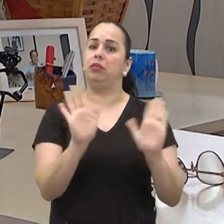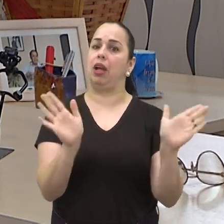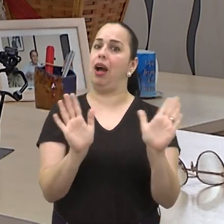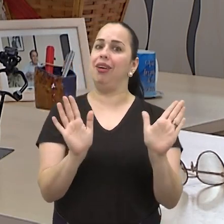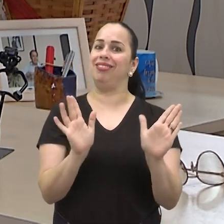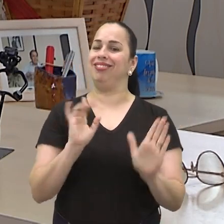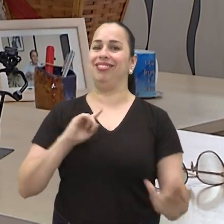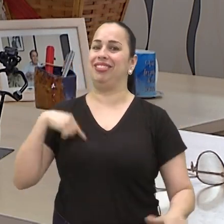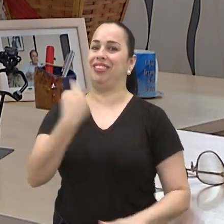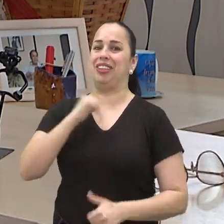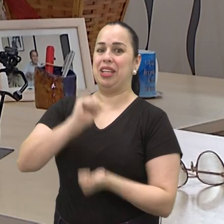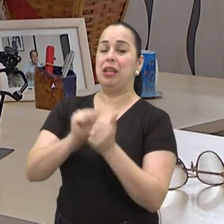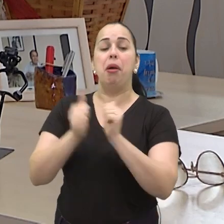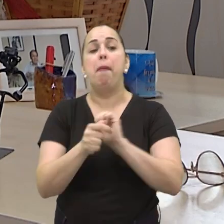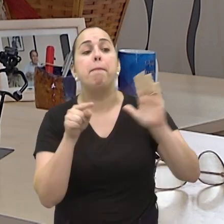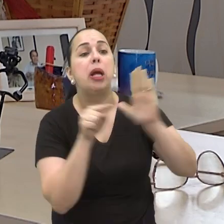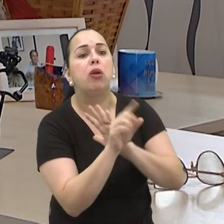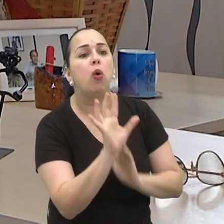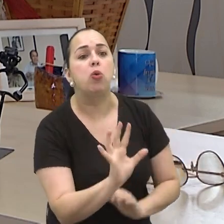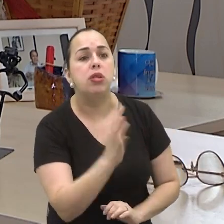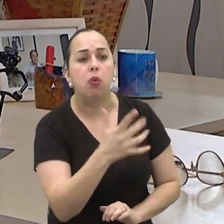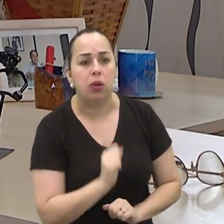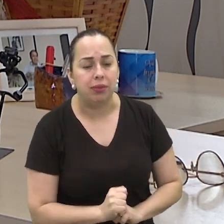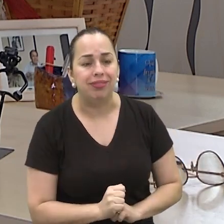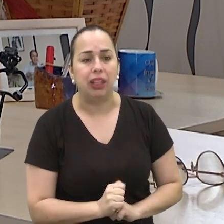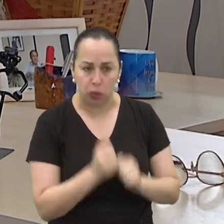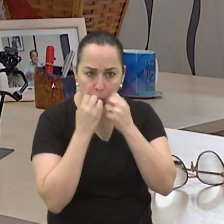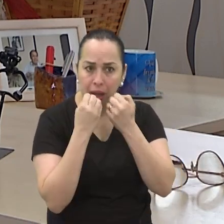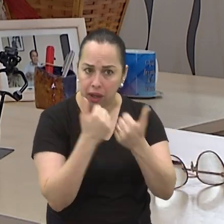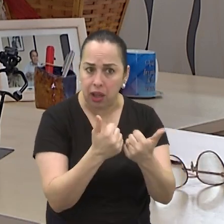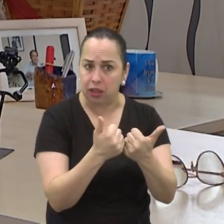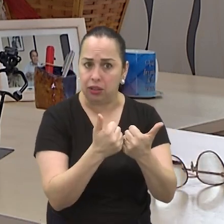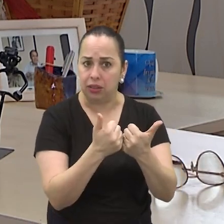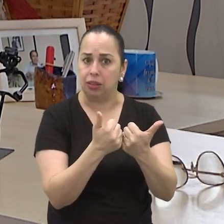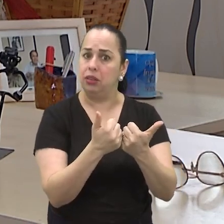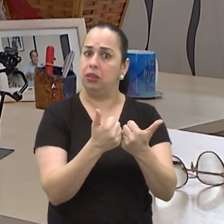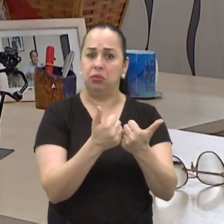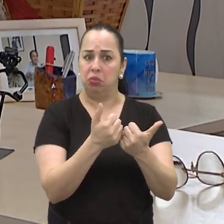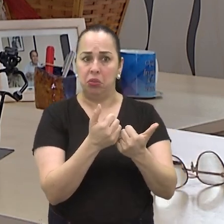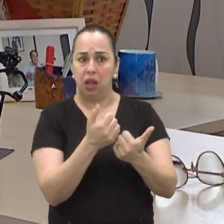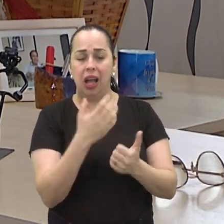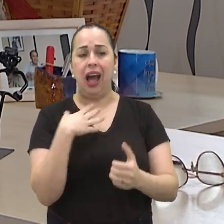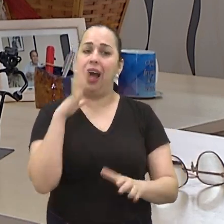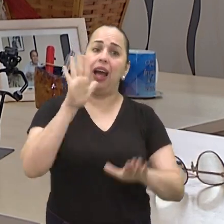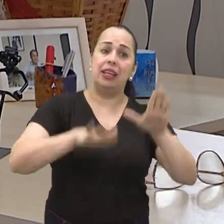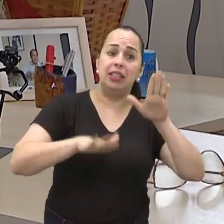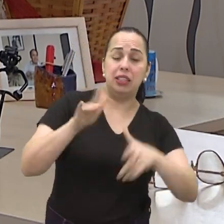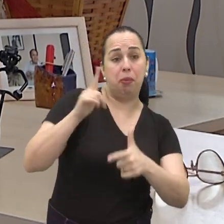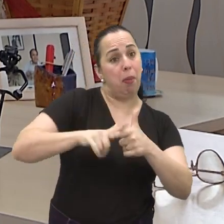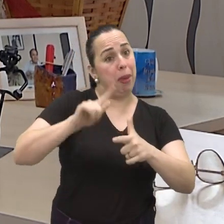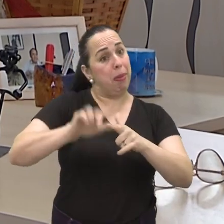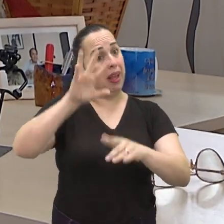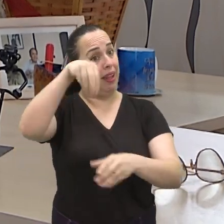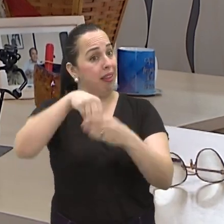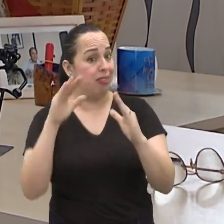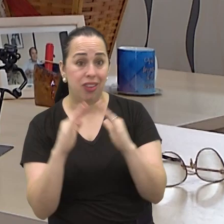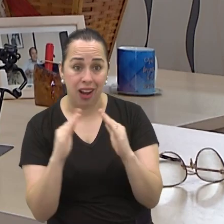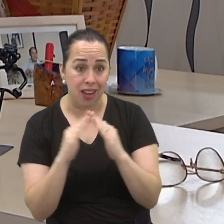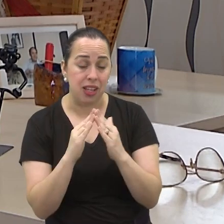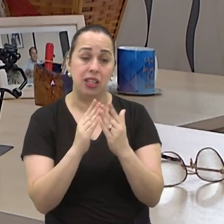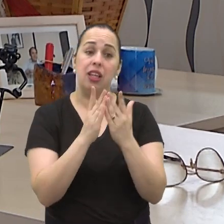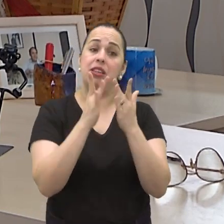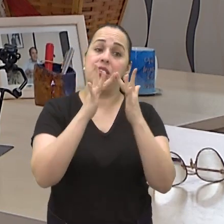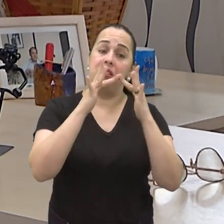ficar na empresa? Não. Nossa postura é outra. O que está acontecendo com você? Entendeu? Não está bem em casa, por